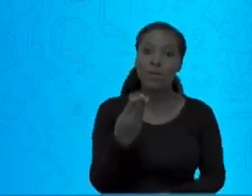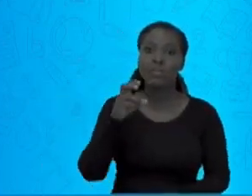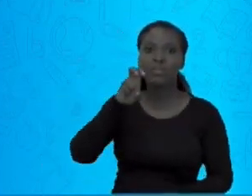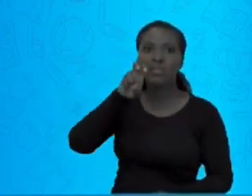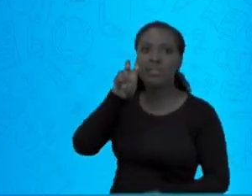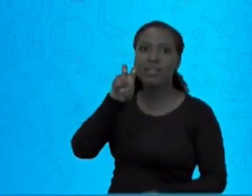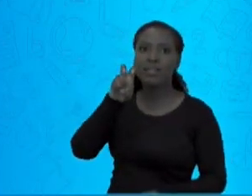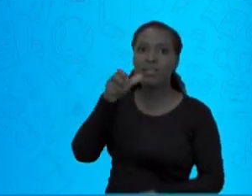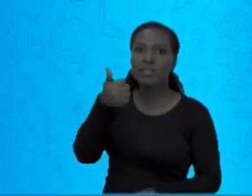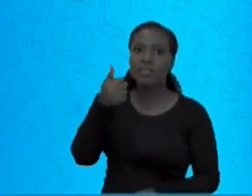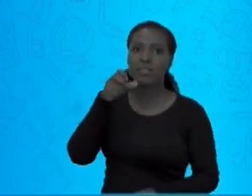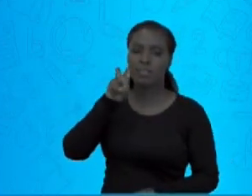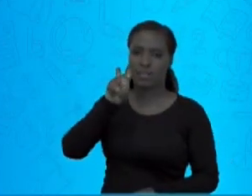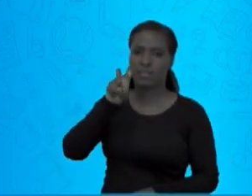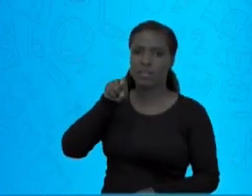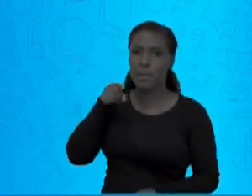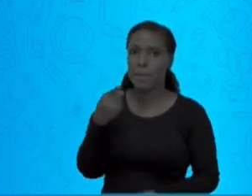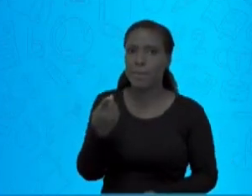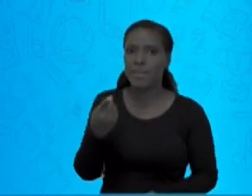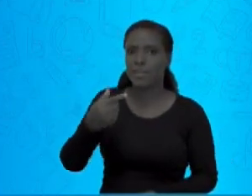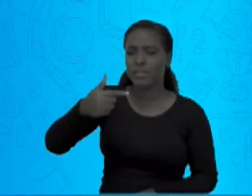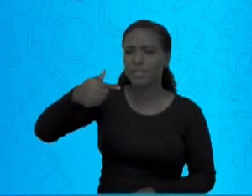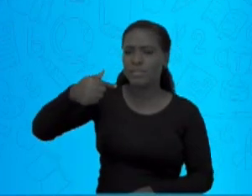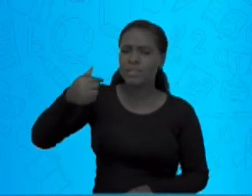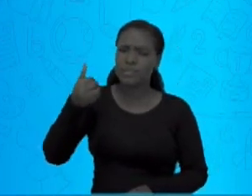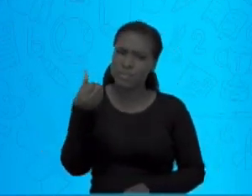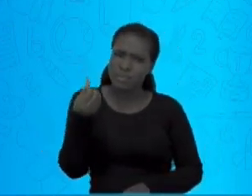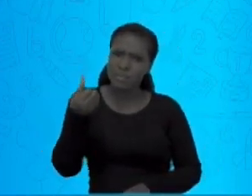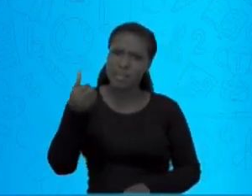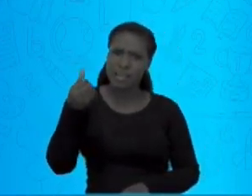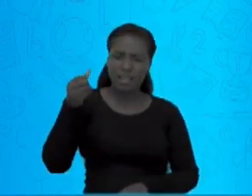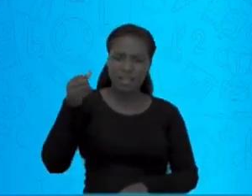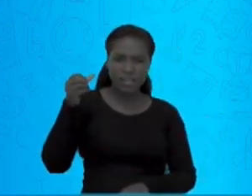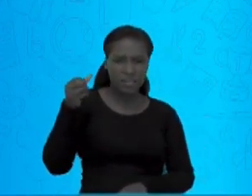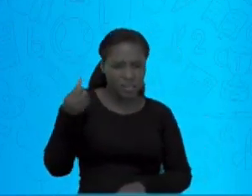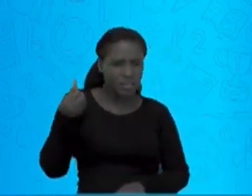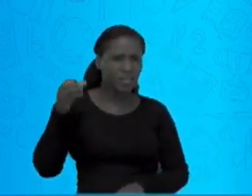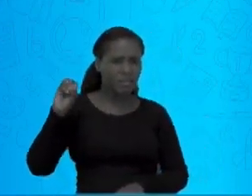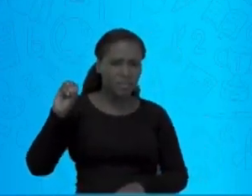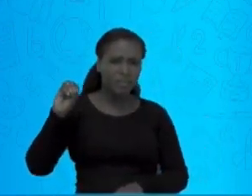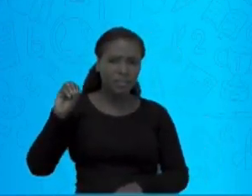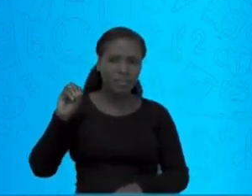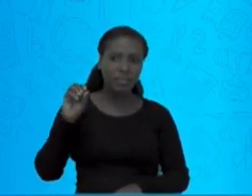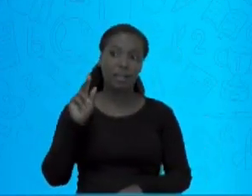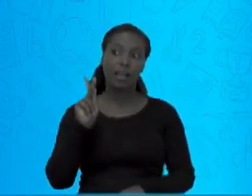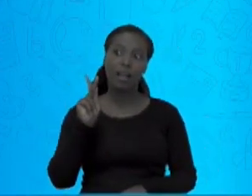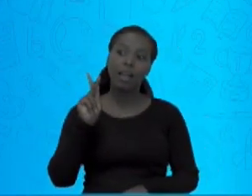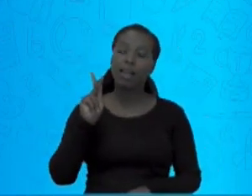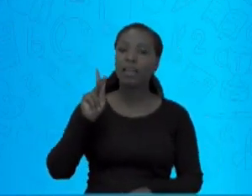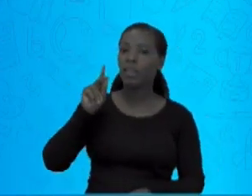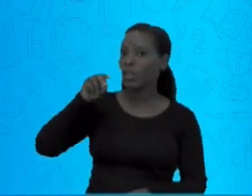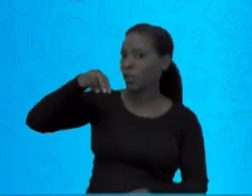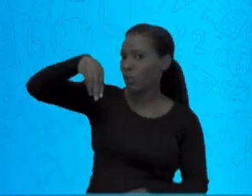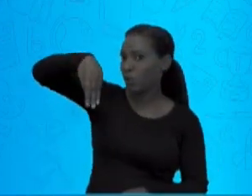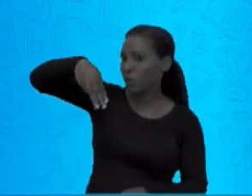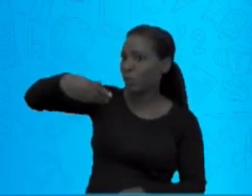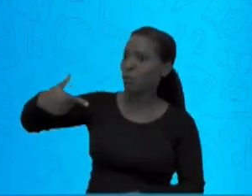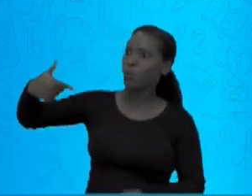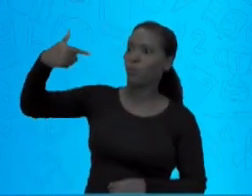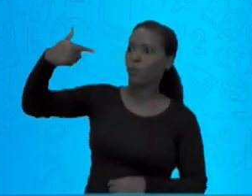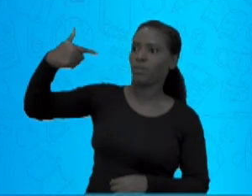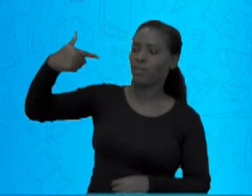8.515.760 quilômetros ao quadrado. Vamos representar esse número aqui em classes e ordens.